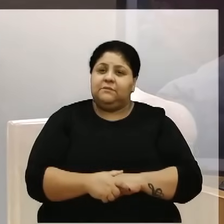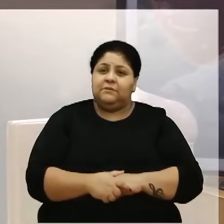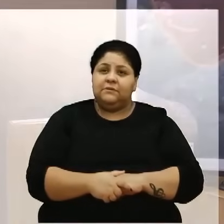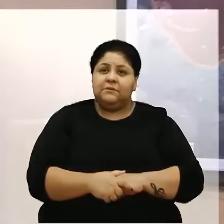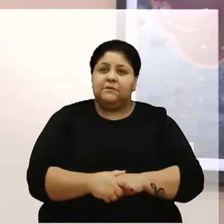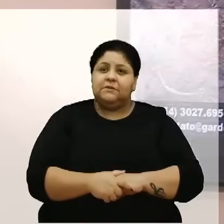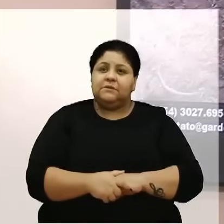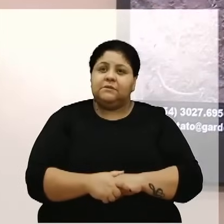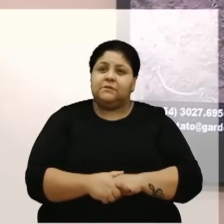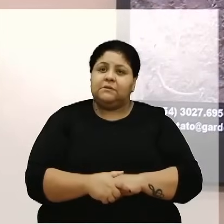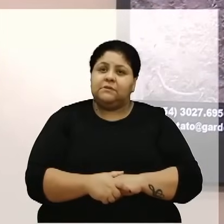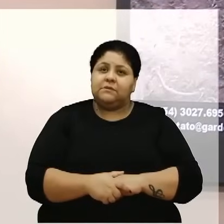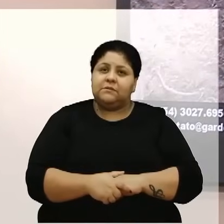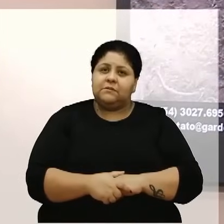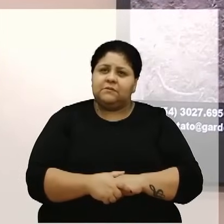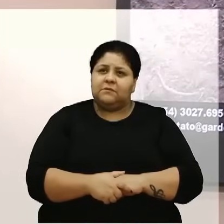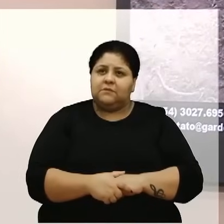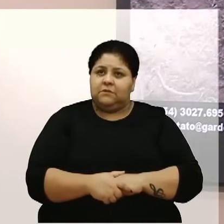Pode passar o próximo slide.